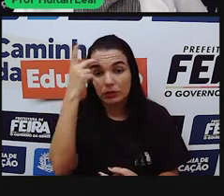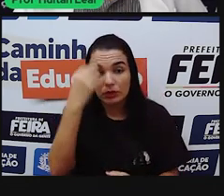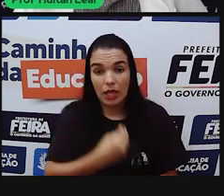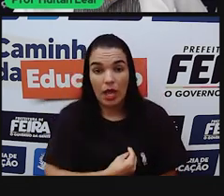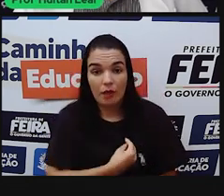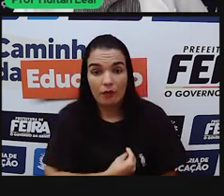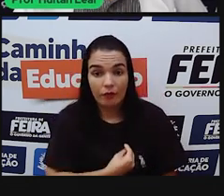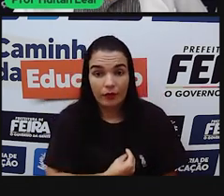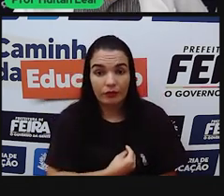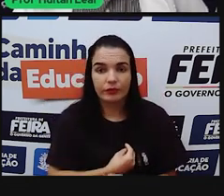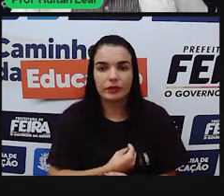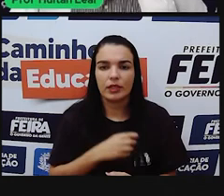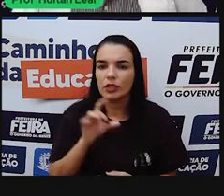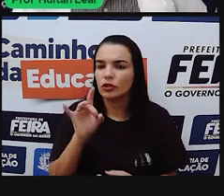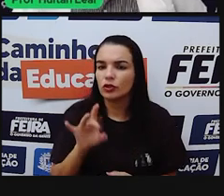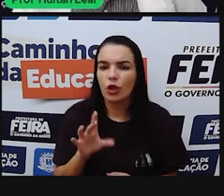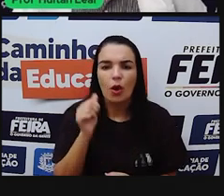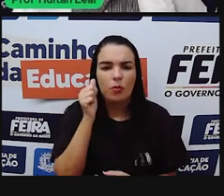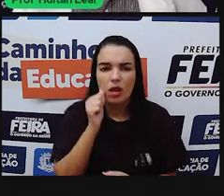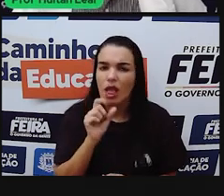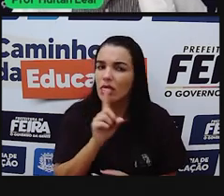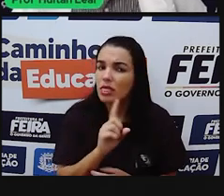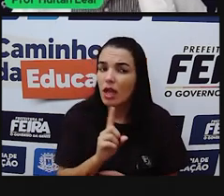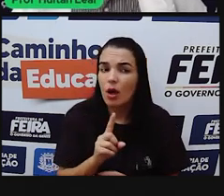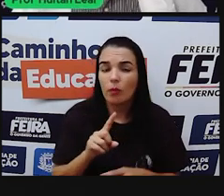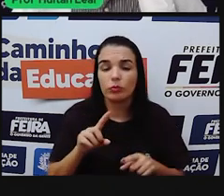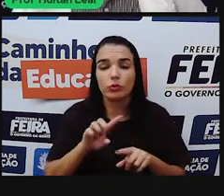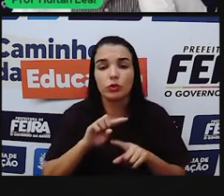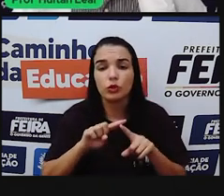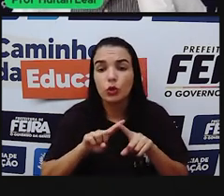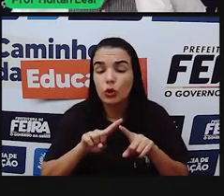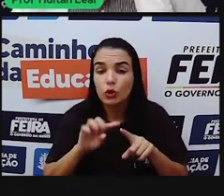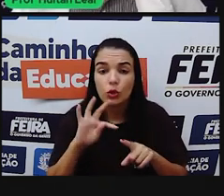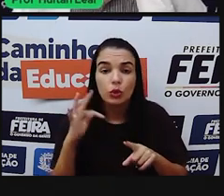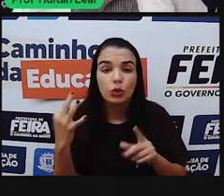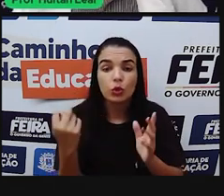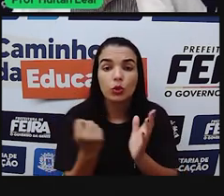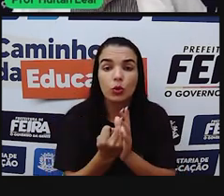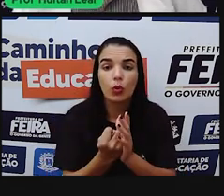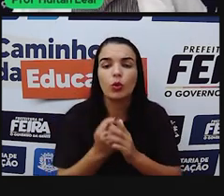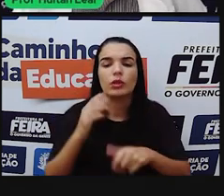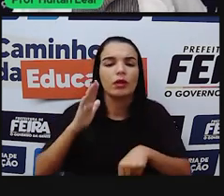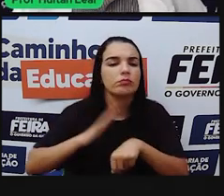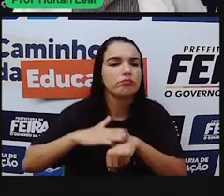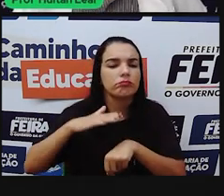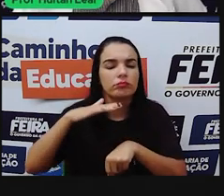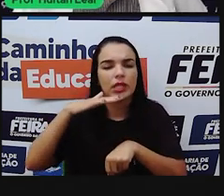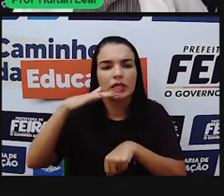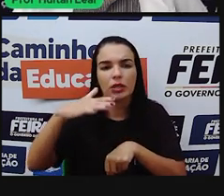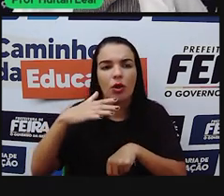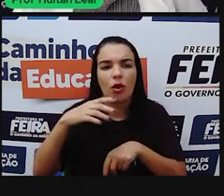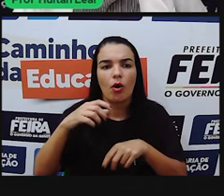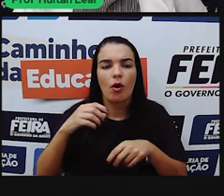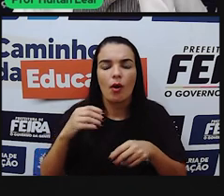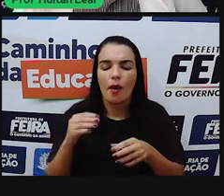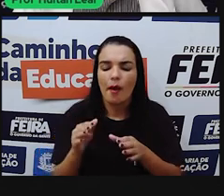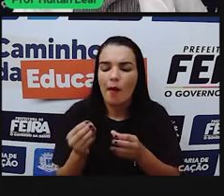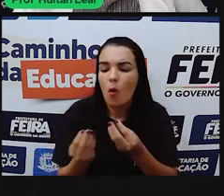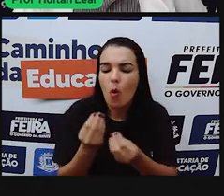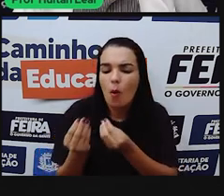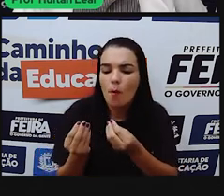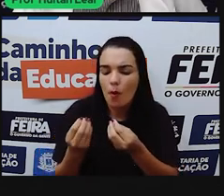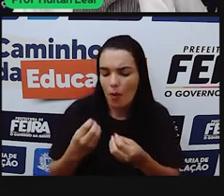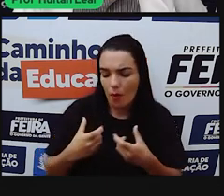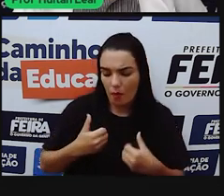condição que ela. Não só mulheres, mas o seu enfoque maior está relacionado à condição